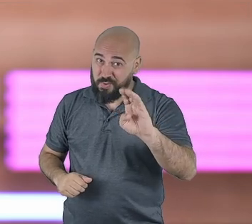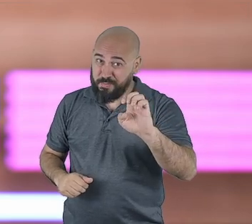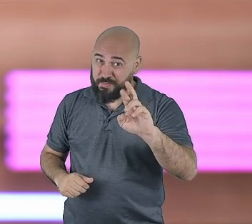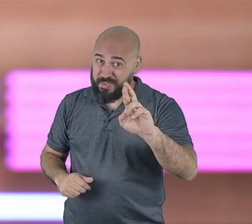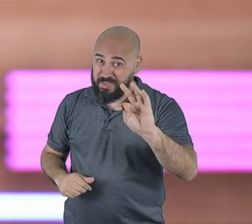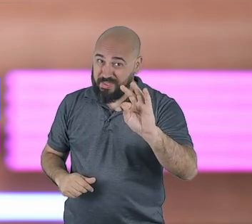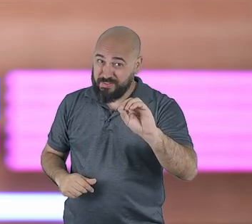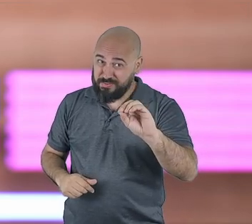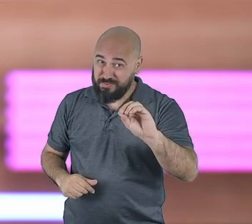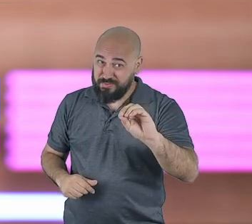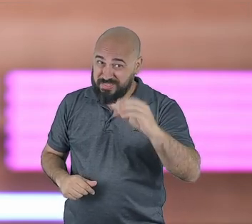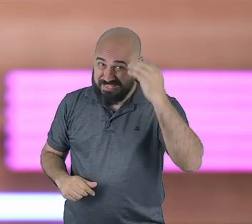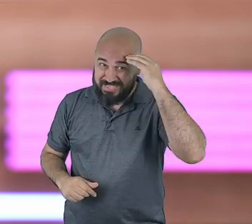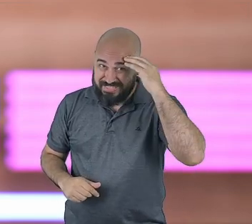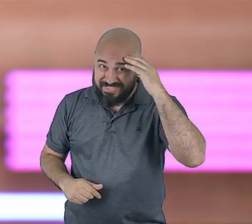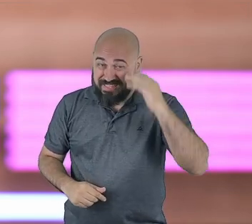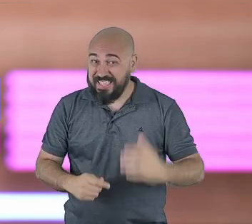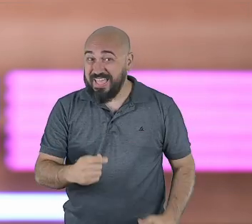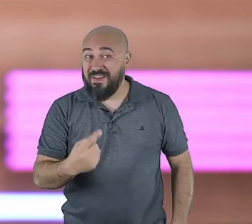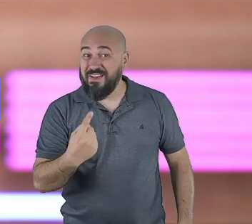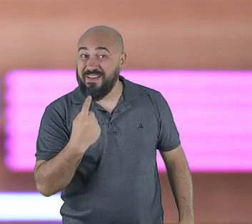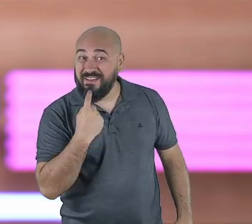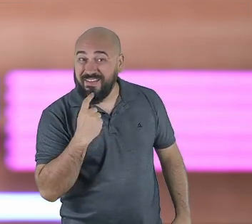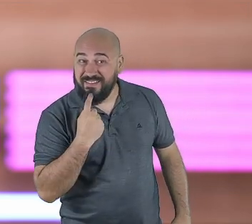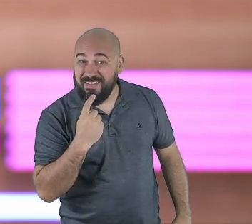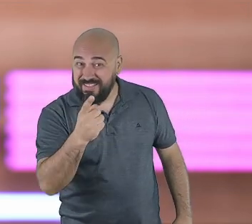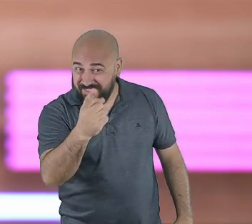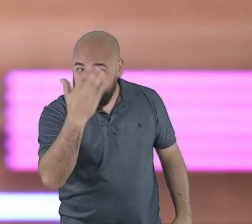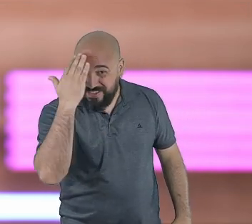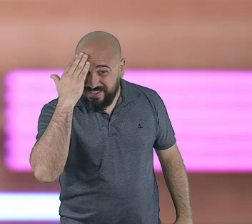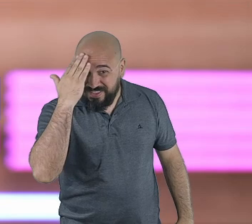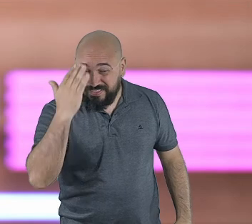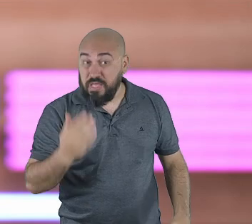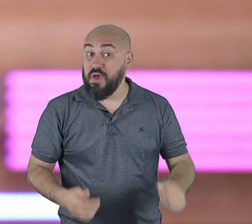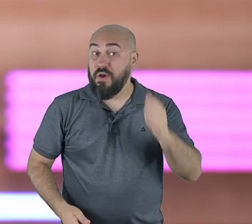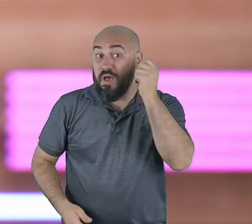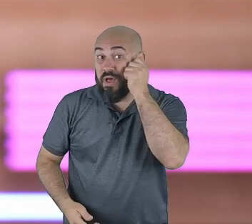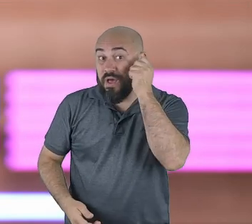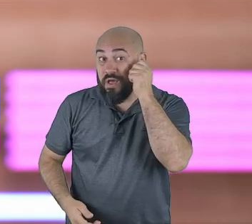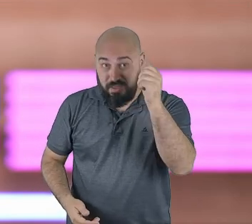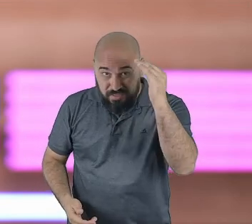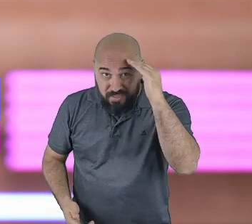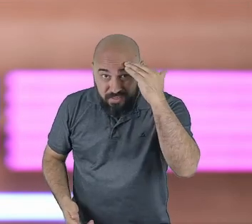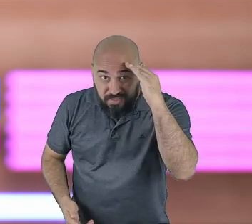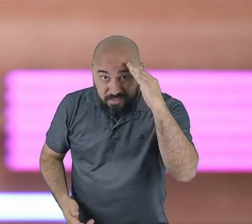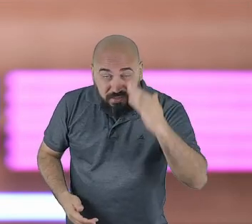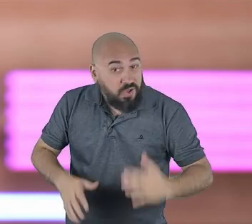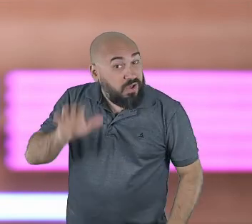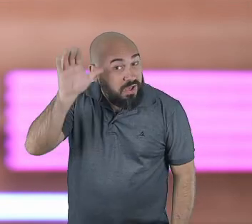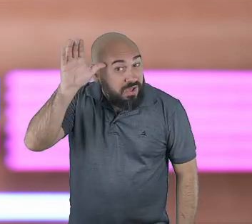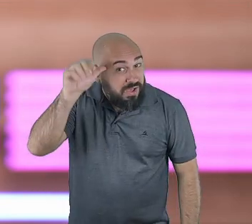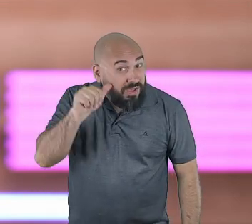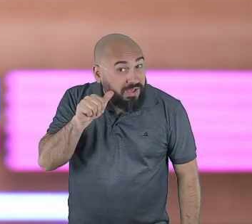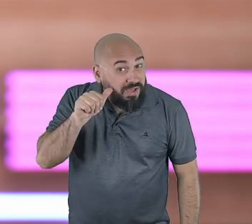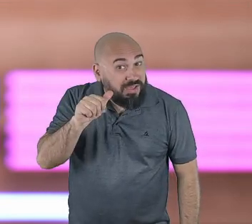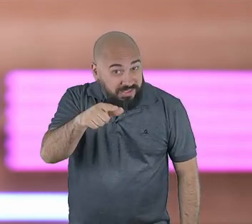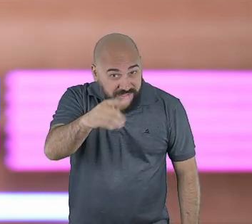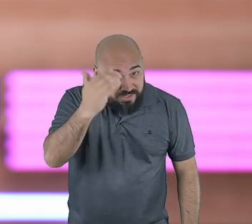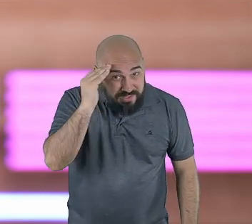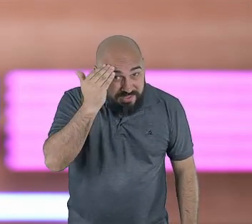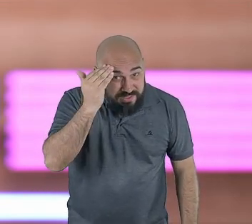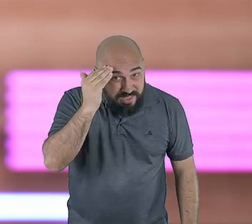Roberto? É para todos nós, alcança os seres humanos. Portanto, Deus